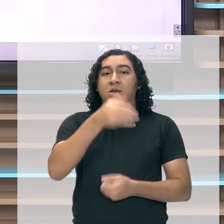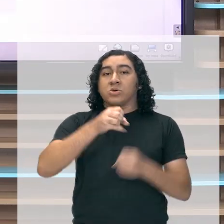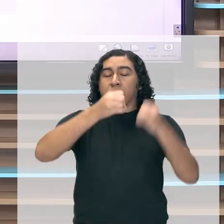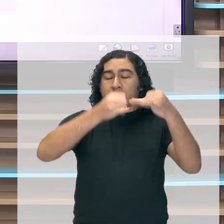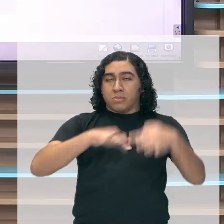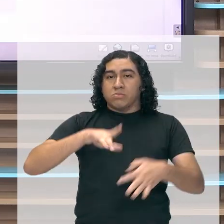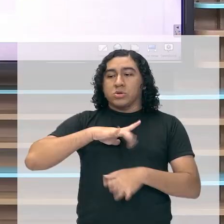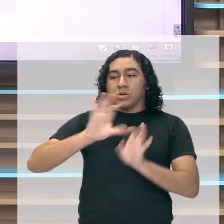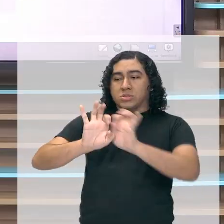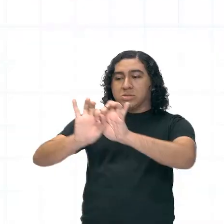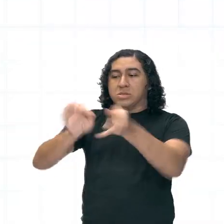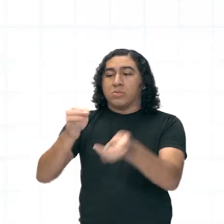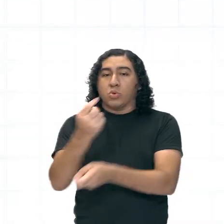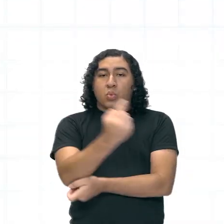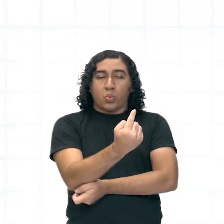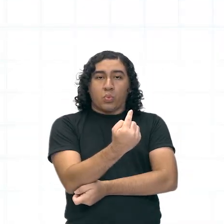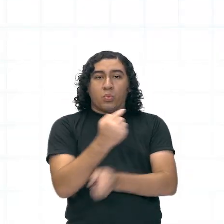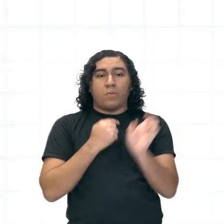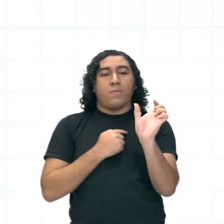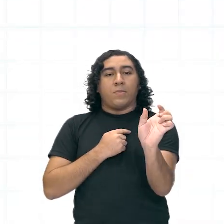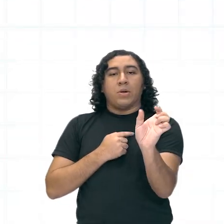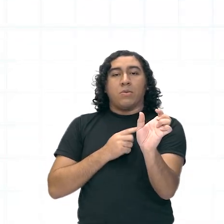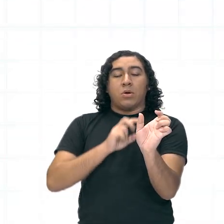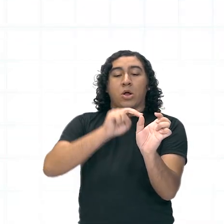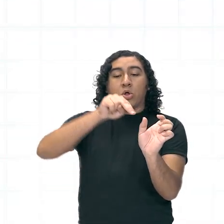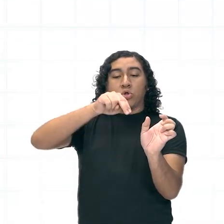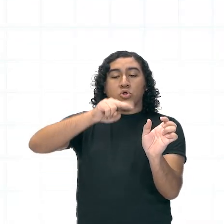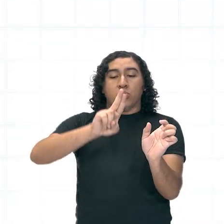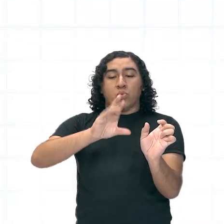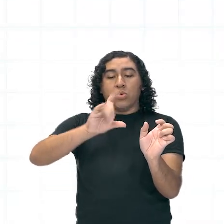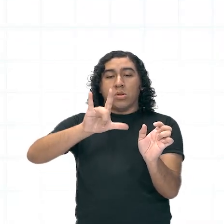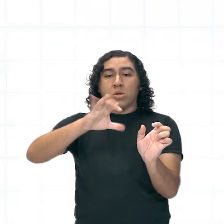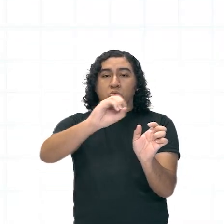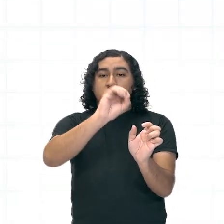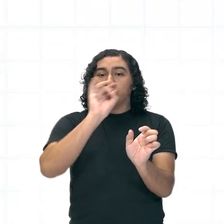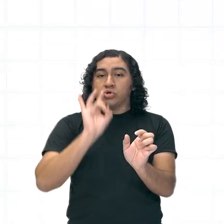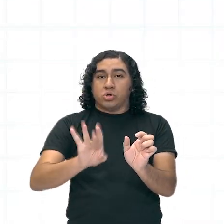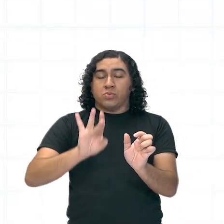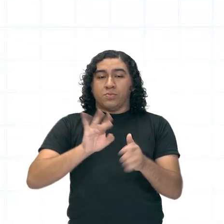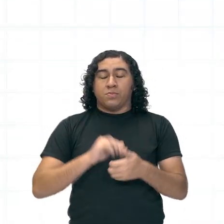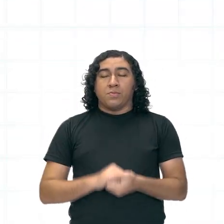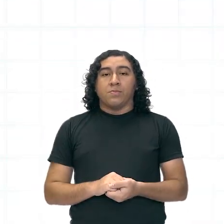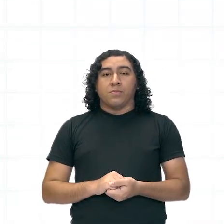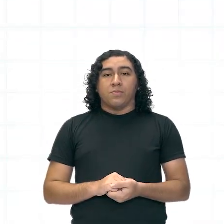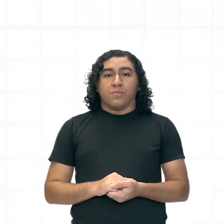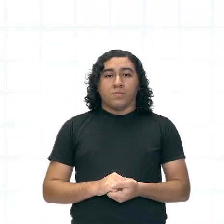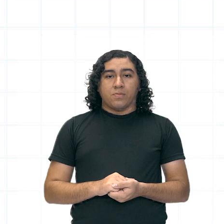aquele que possui apenas um núcleo, certo? Aí, na